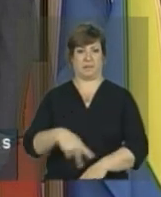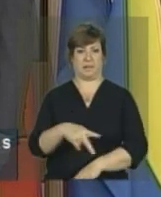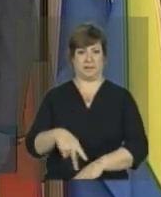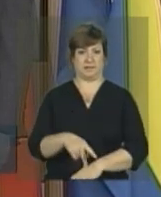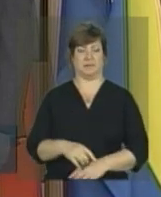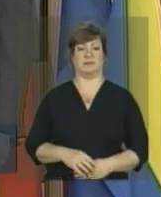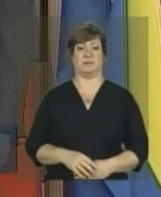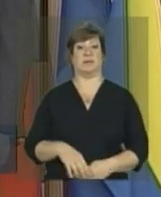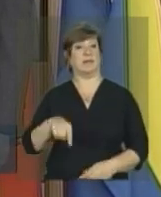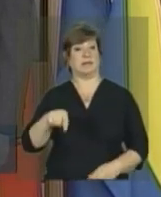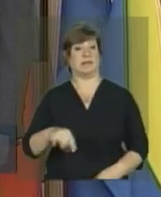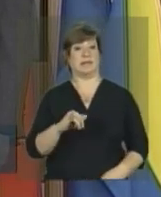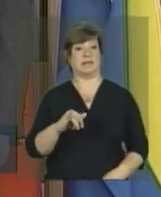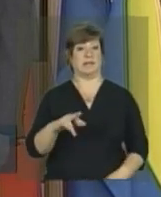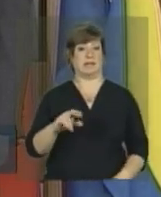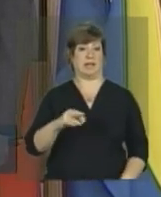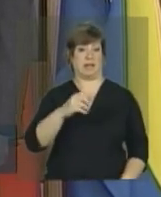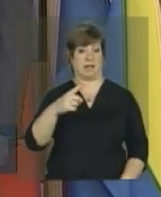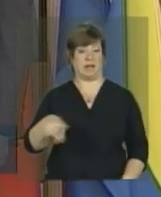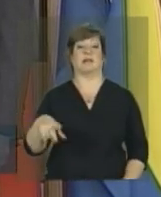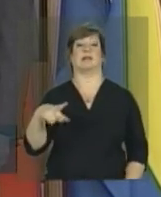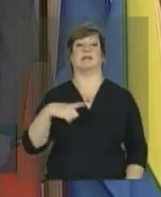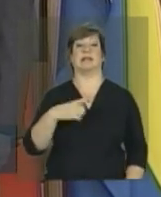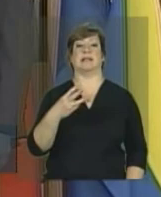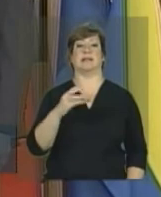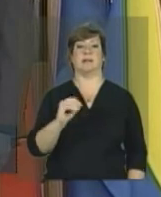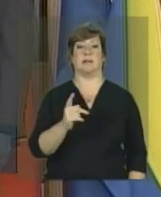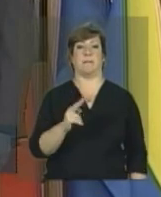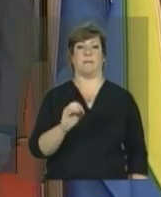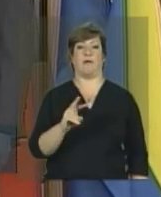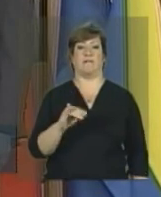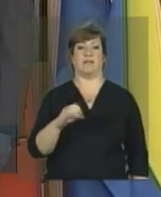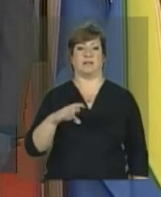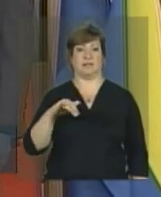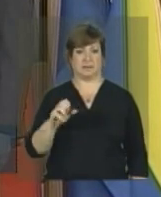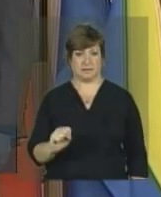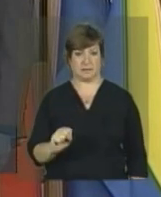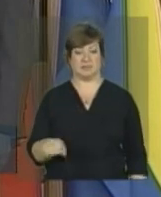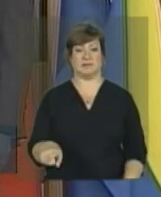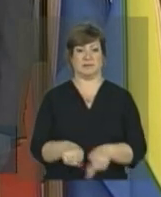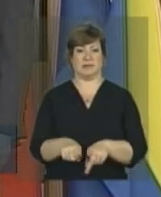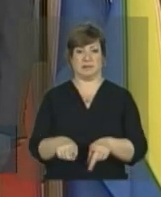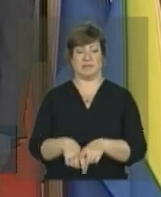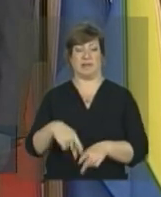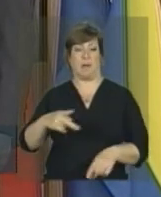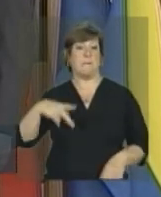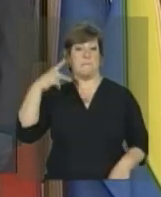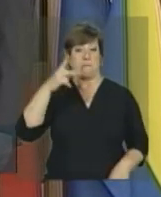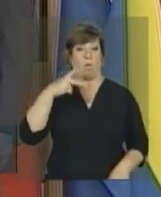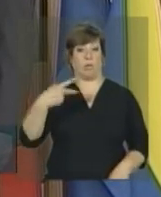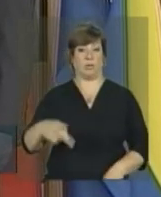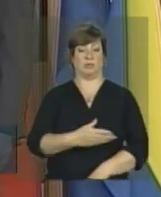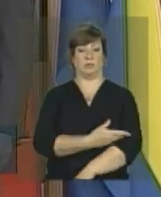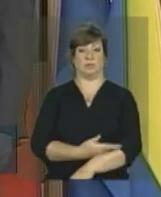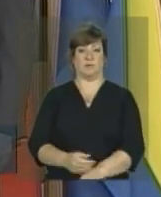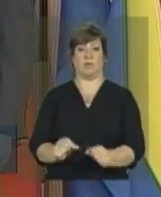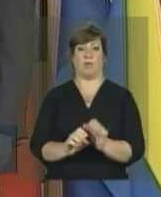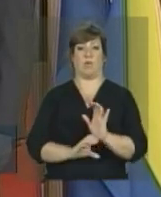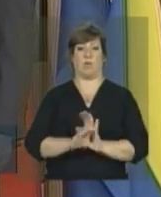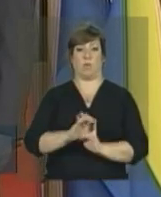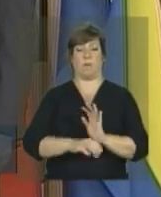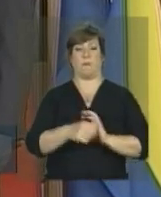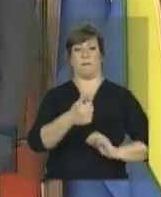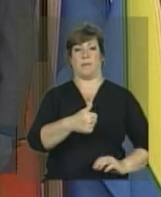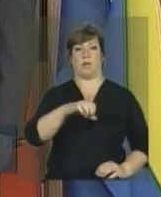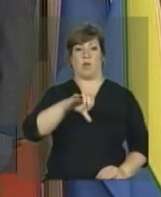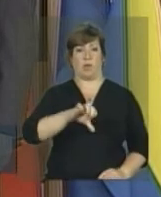O Irã se subdivide em 30 províncias e o sistema político tem como base a